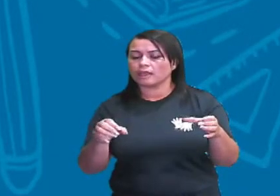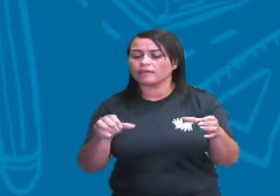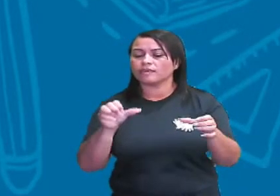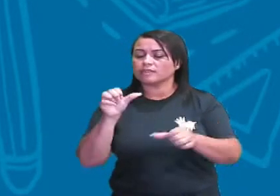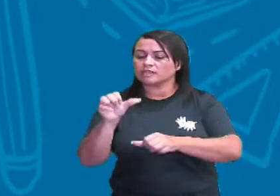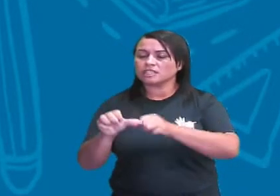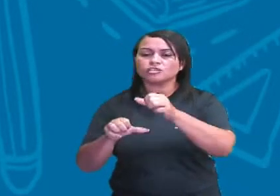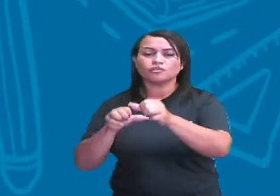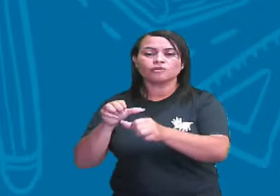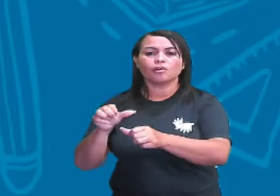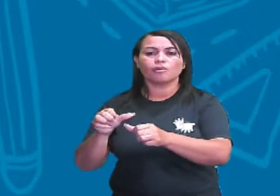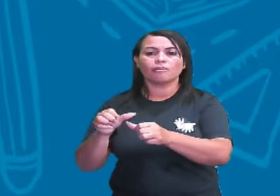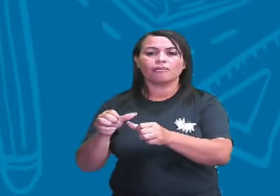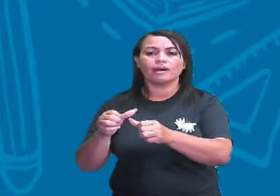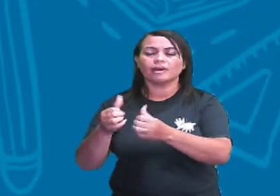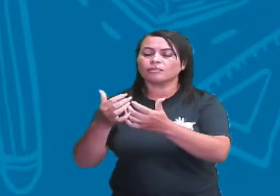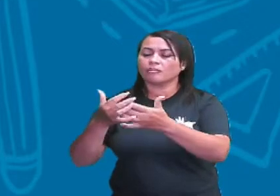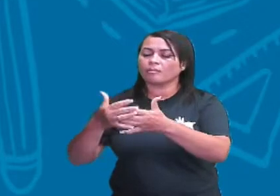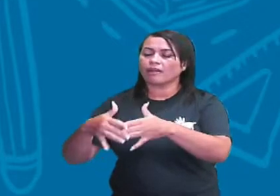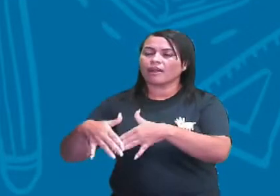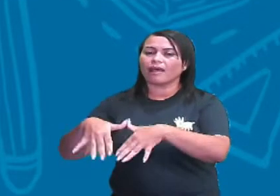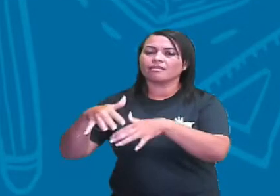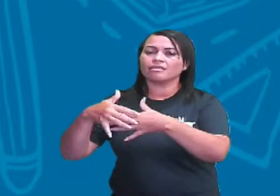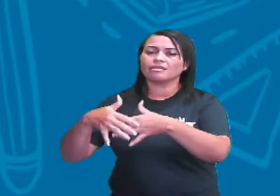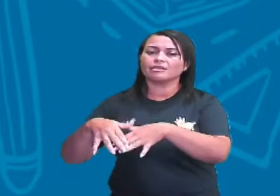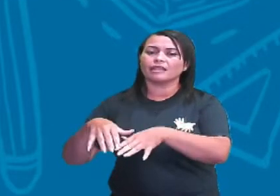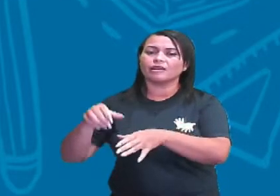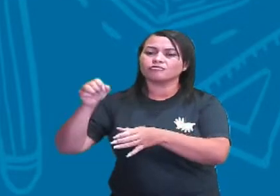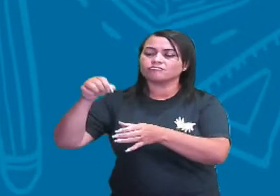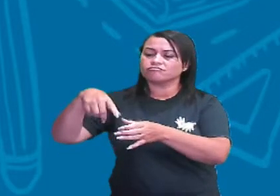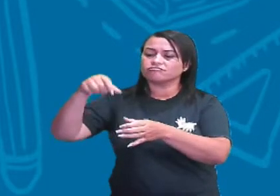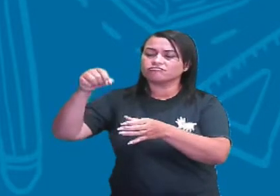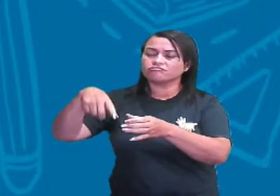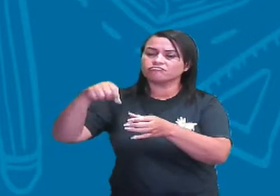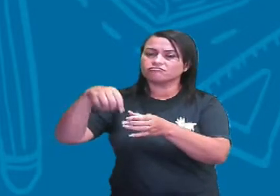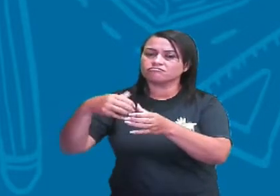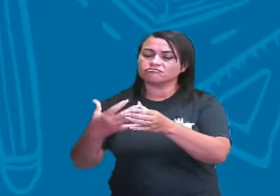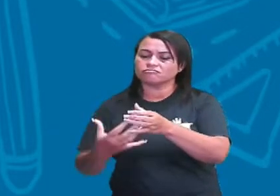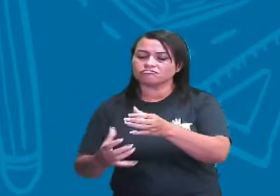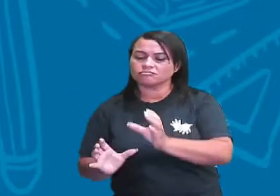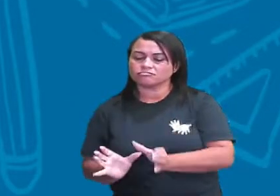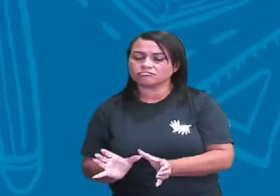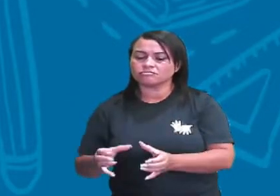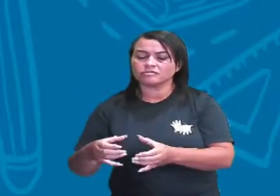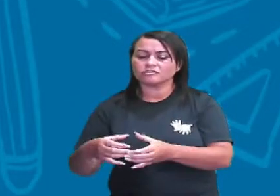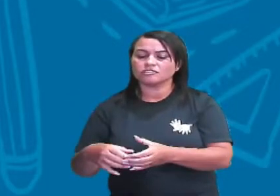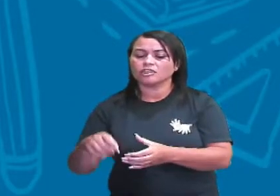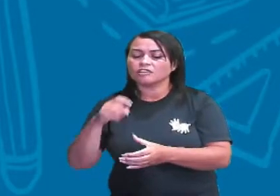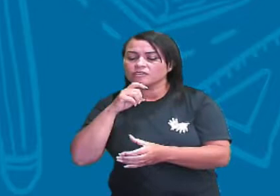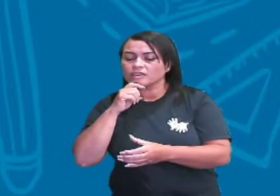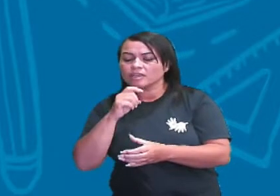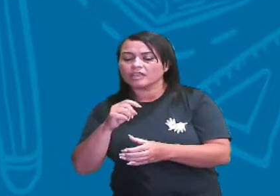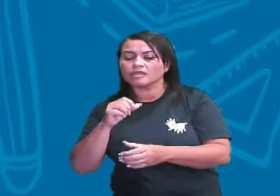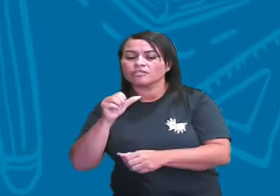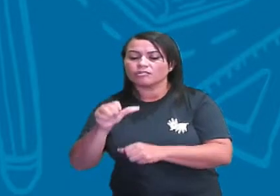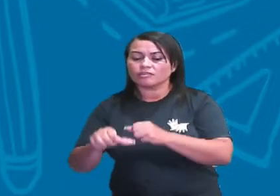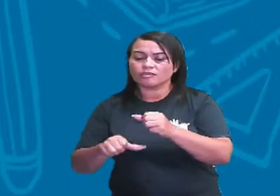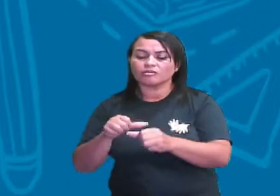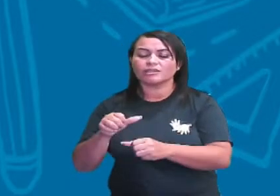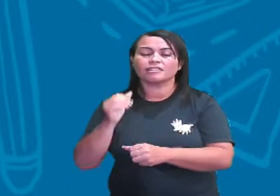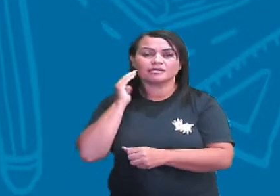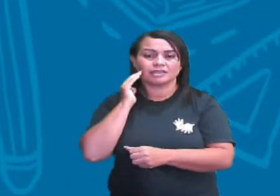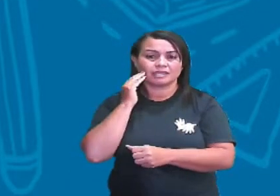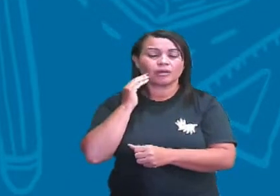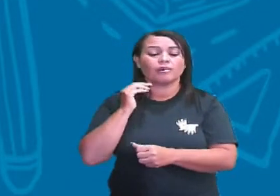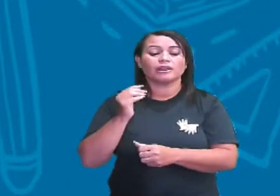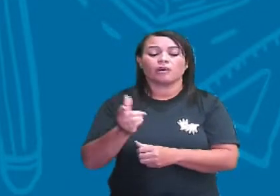líquida. E essa água líquida vai para outro recipiente, resfriando, voltando ao estado líquido. Então